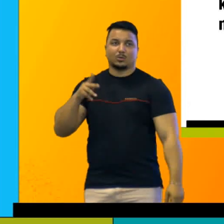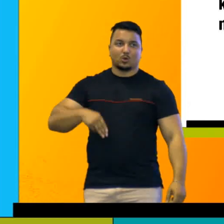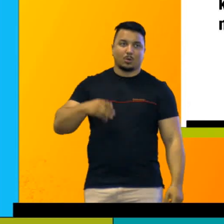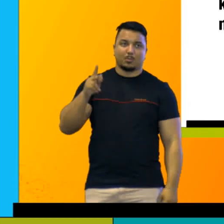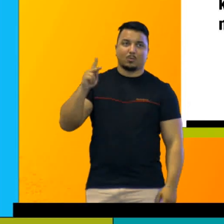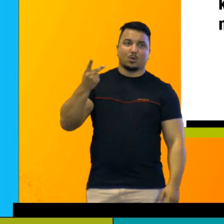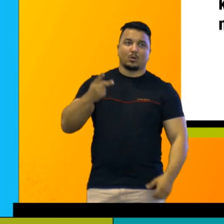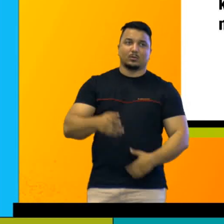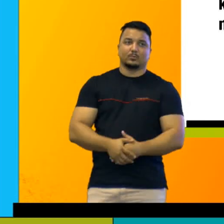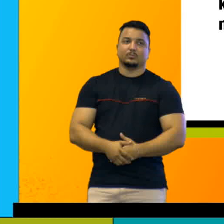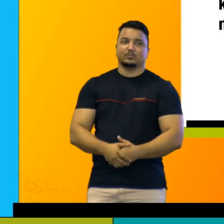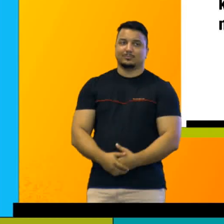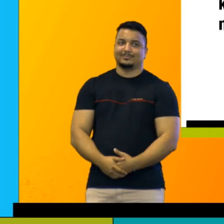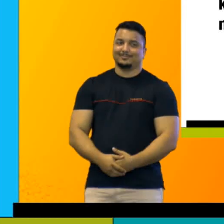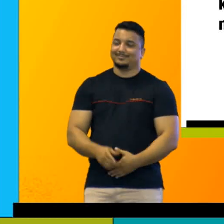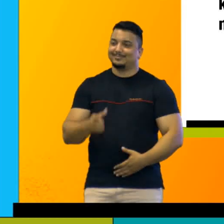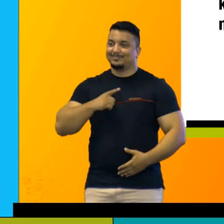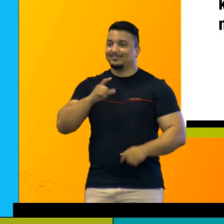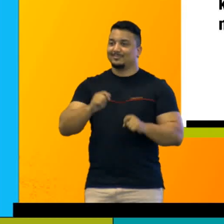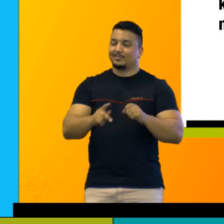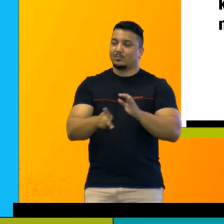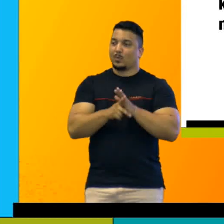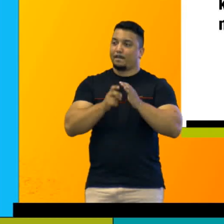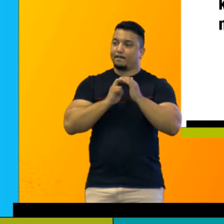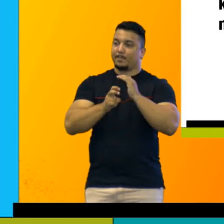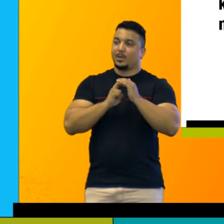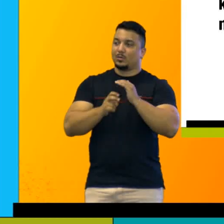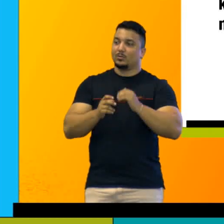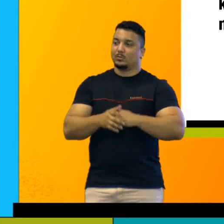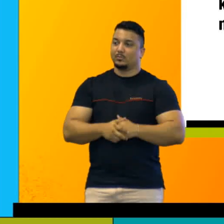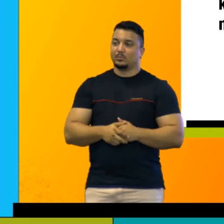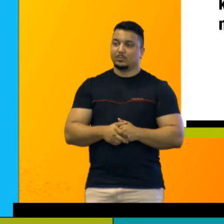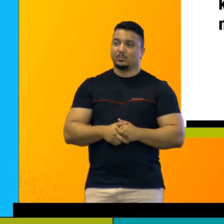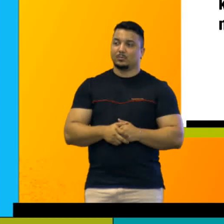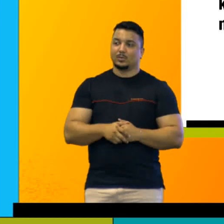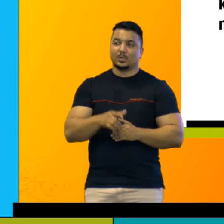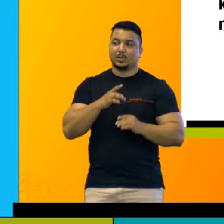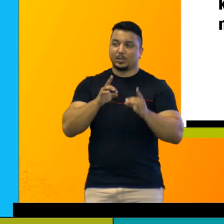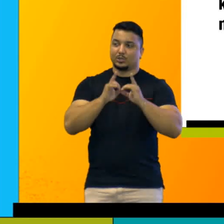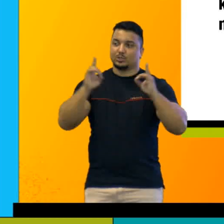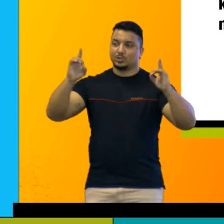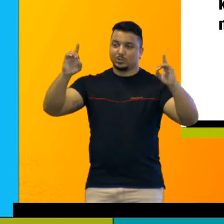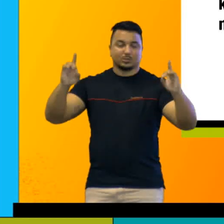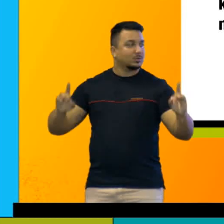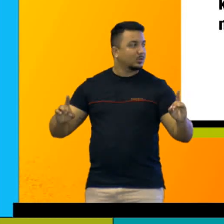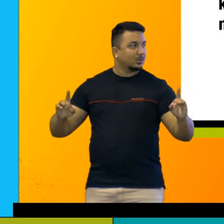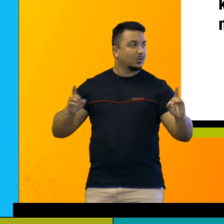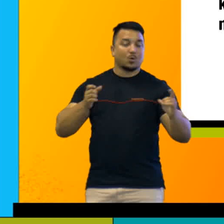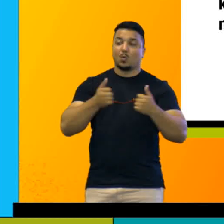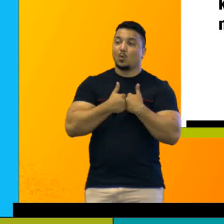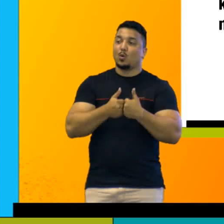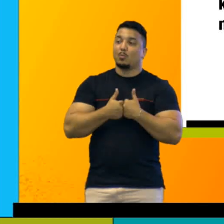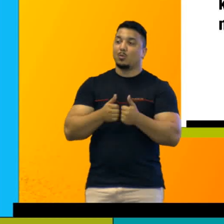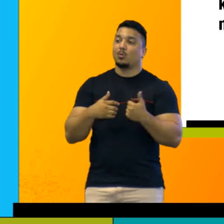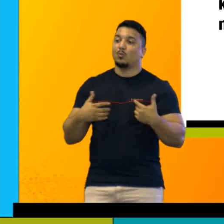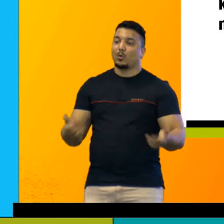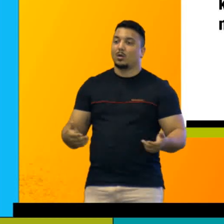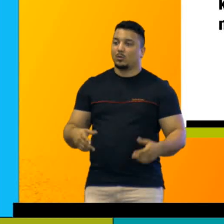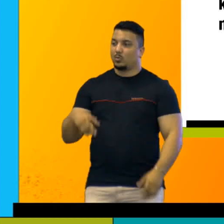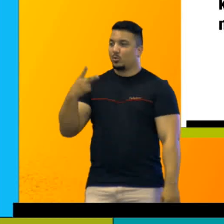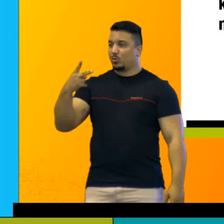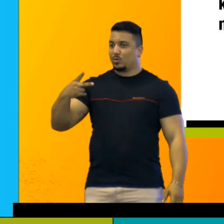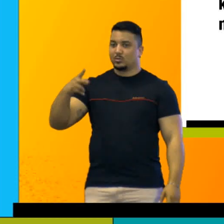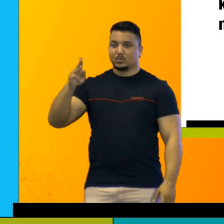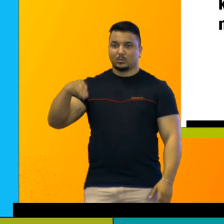hora, no trajeto metrô-universidade. Então, cuidado, ó, qual é a distância que o ônibus vai percorrer?